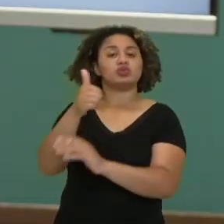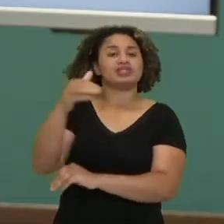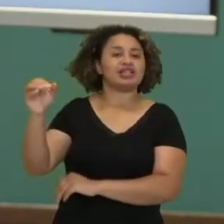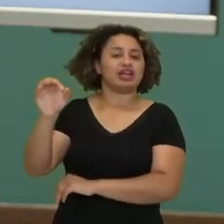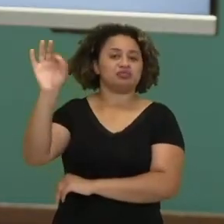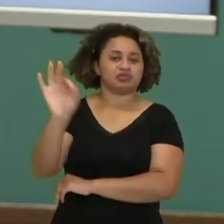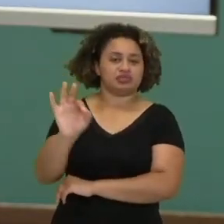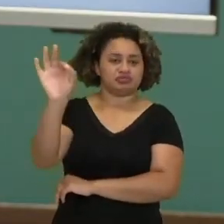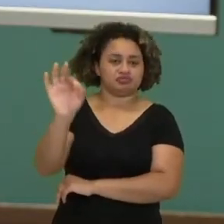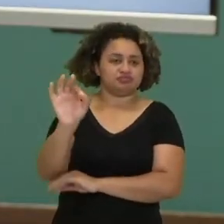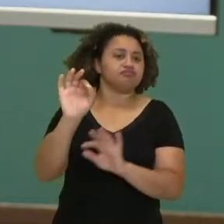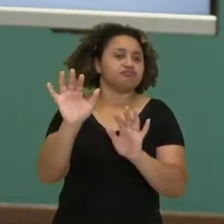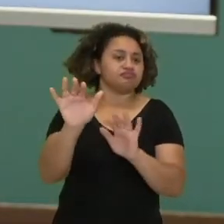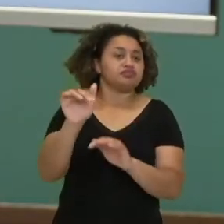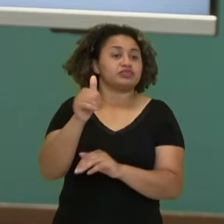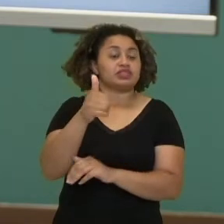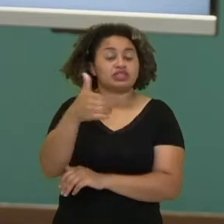jogos.